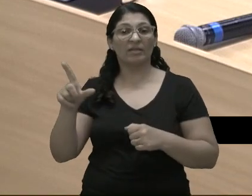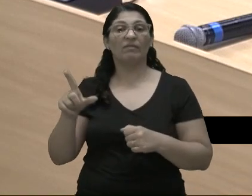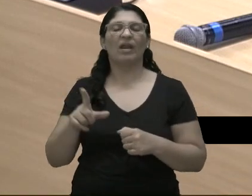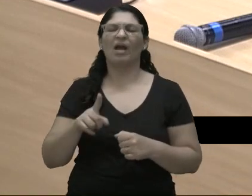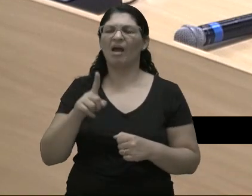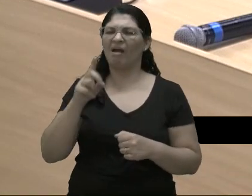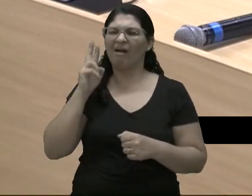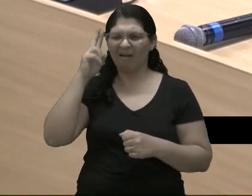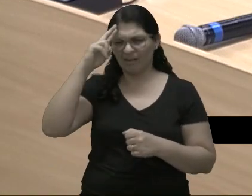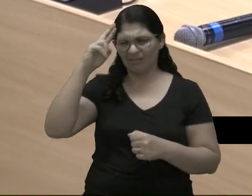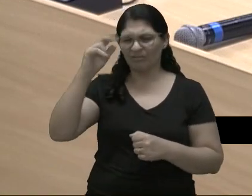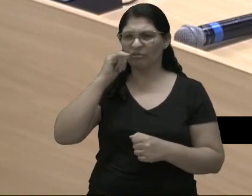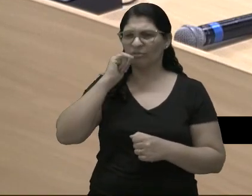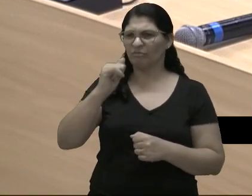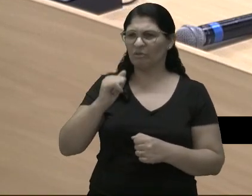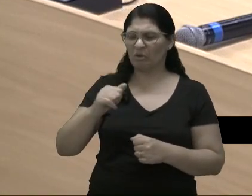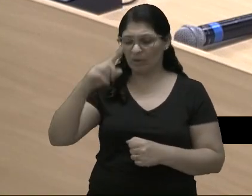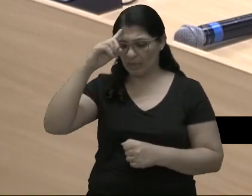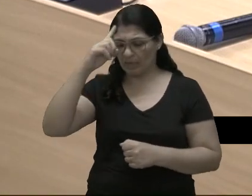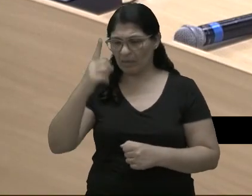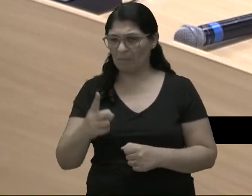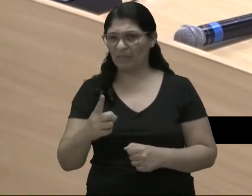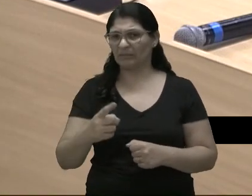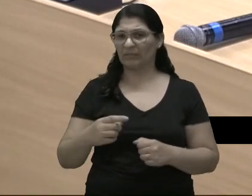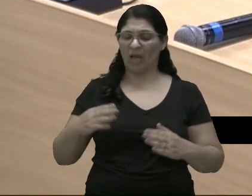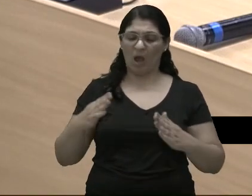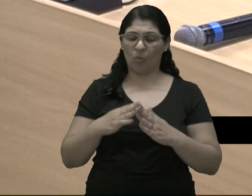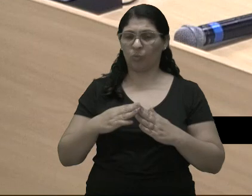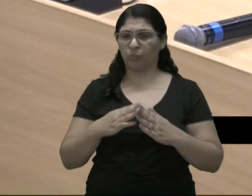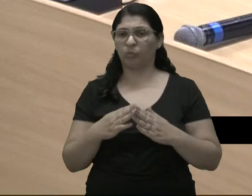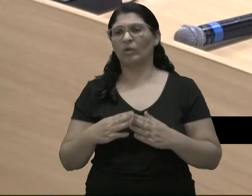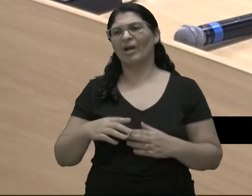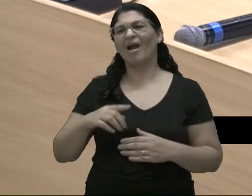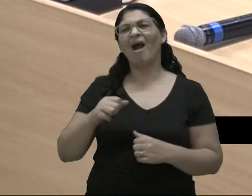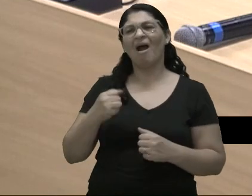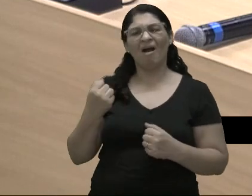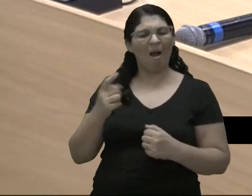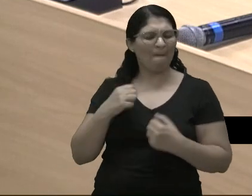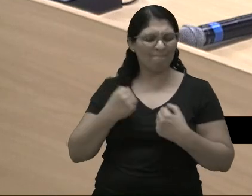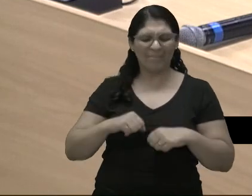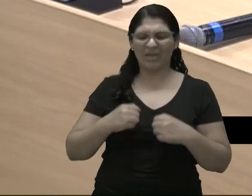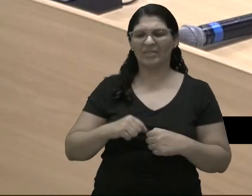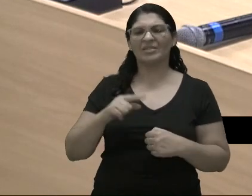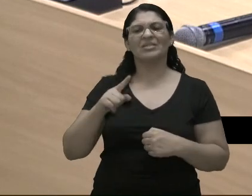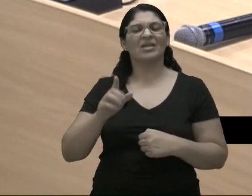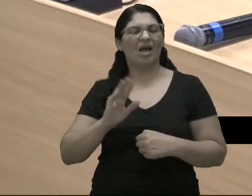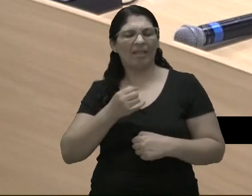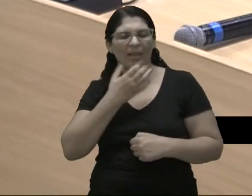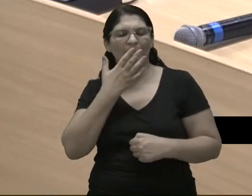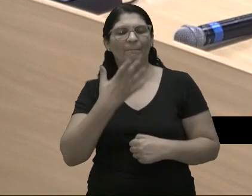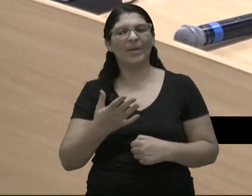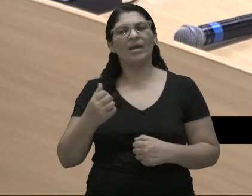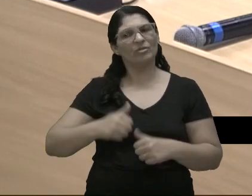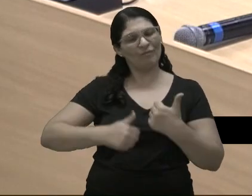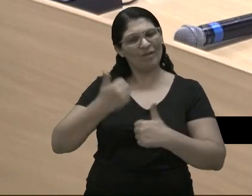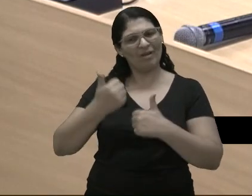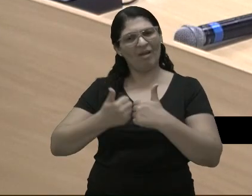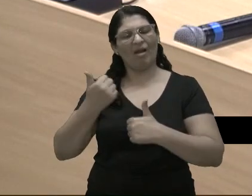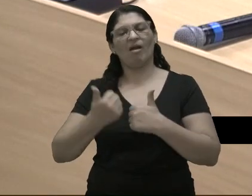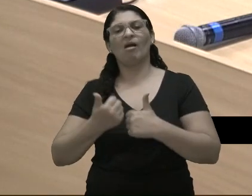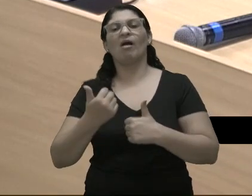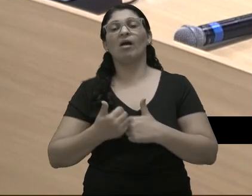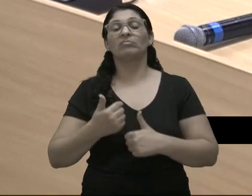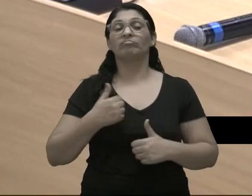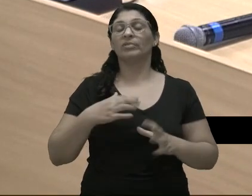mandar uma ambulância. Falei, não, lembra? Não é isso, opa, é um cross, a paciente já vai ser avaliada. Então, assim, eu me coloco totalmente